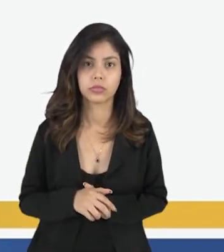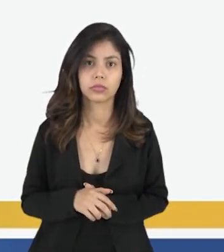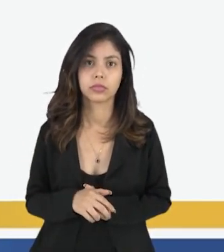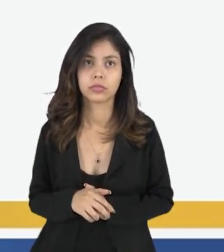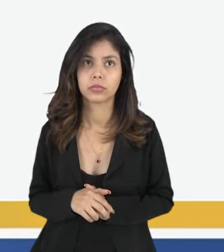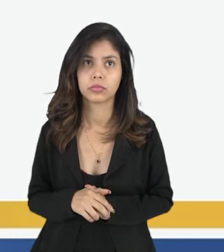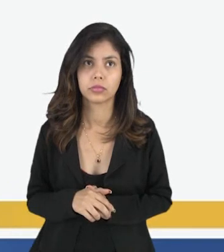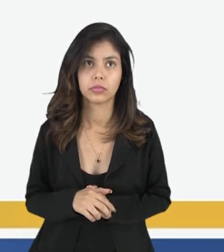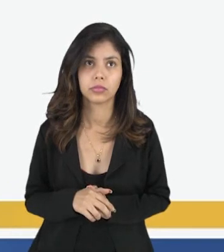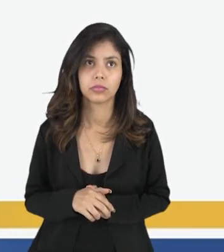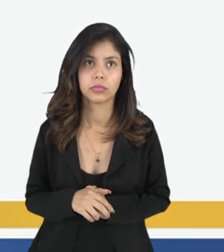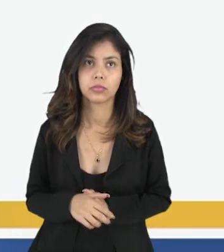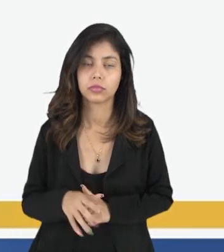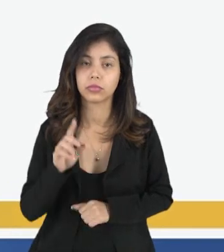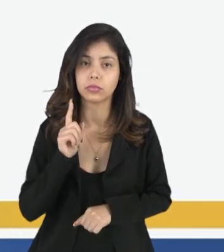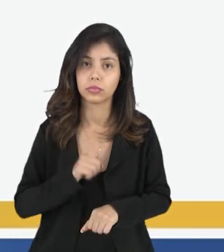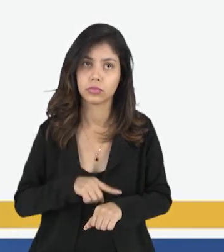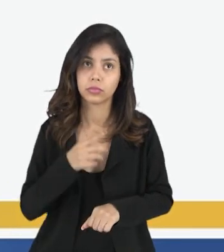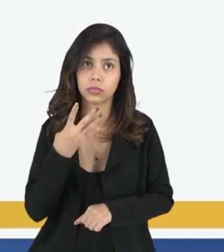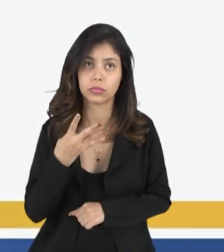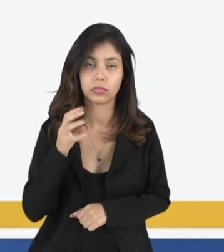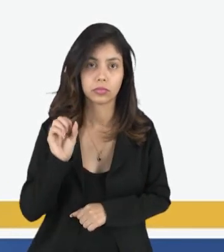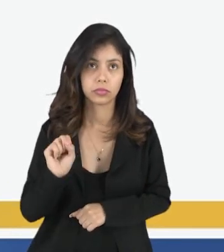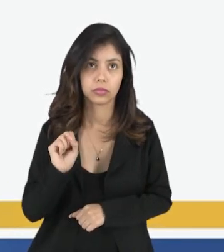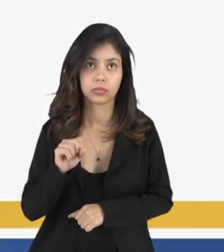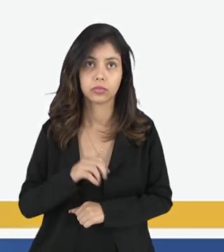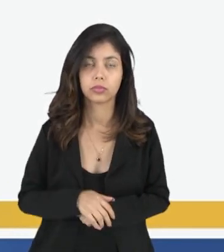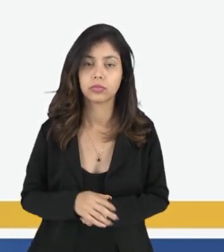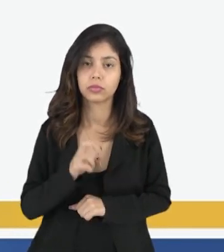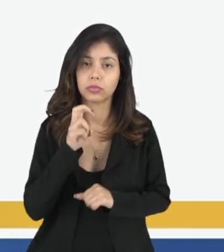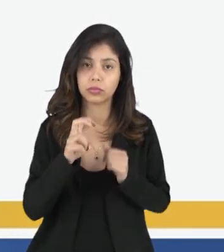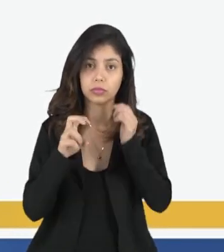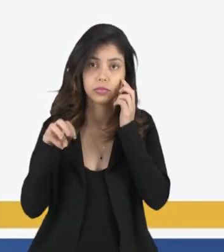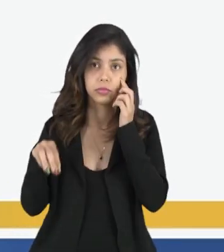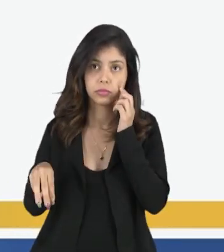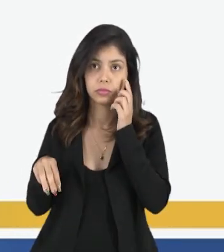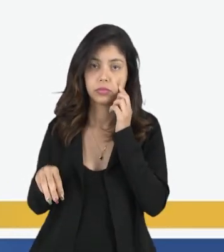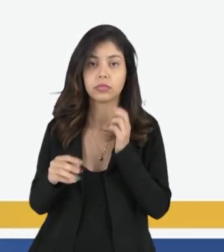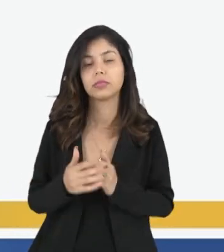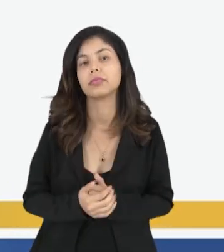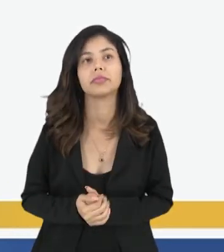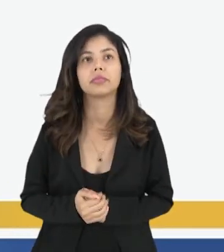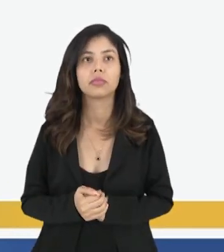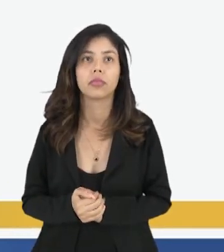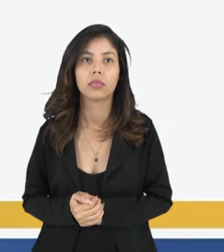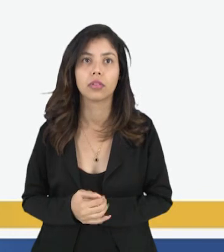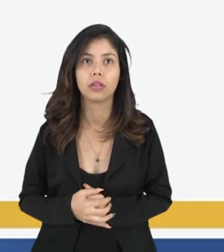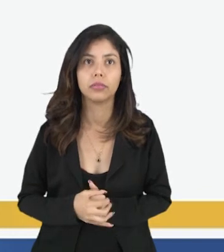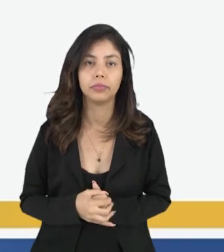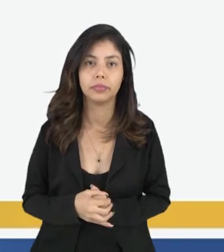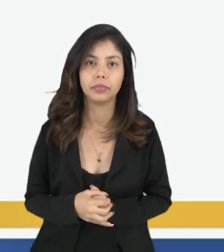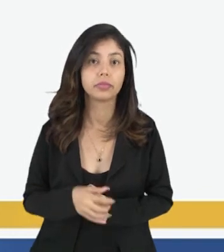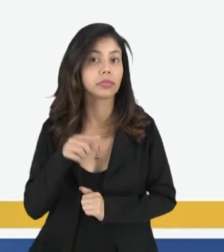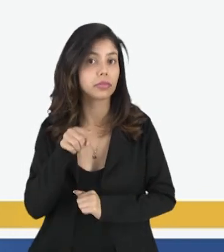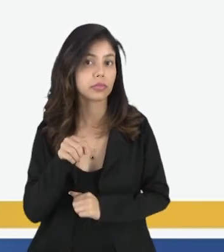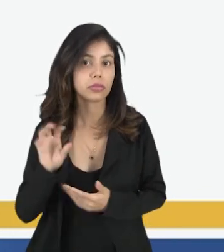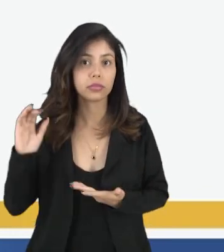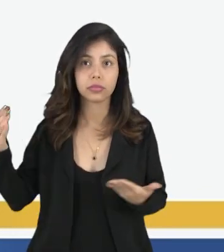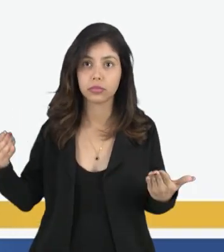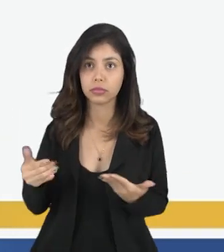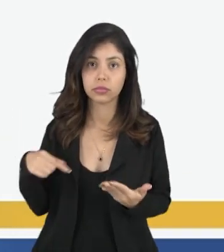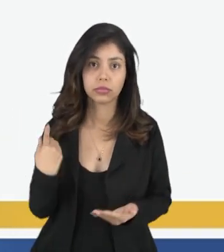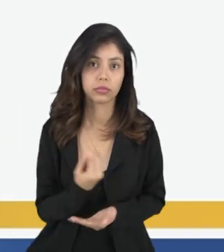metros. E no tempo de 4 segundos, nós vamos ter 5 metros. E aí, agora nós